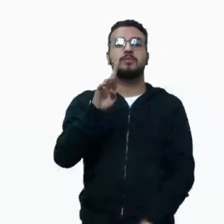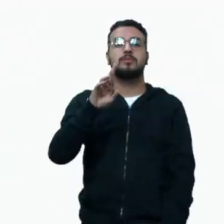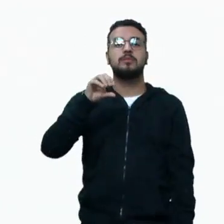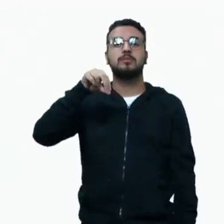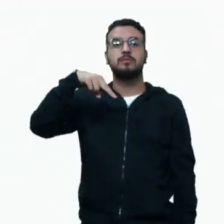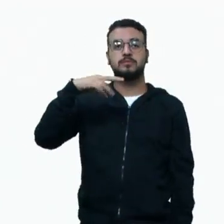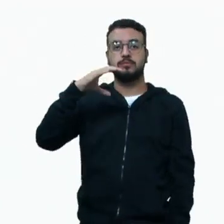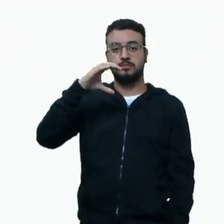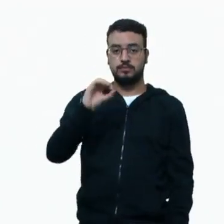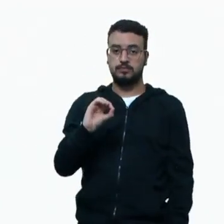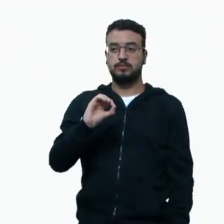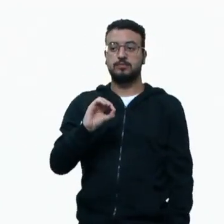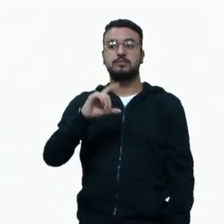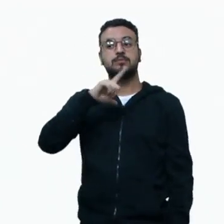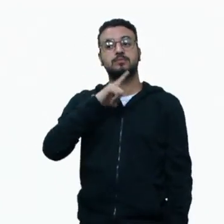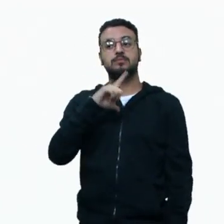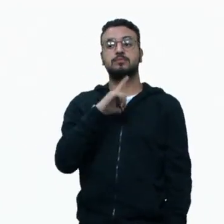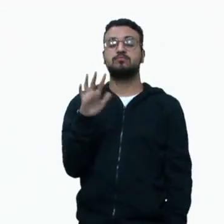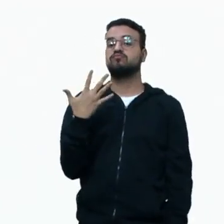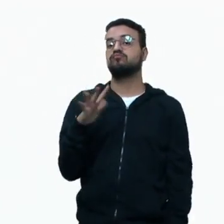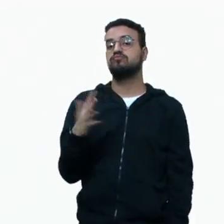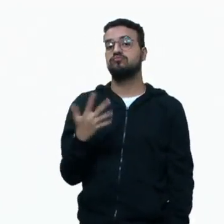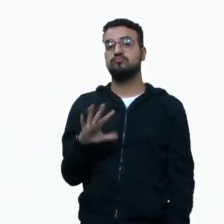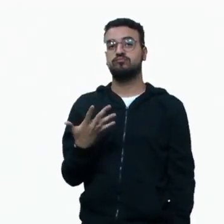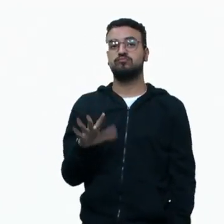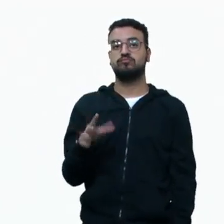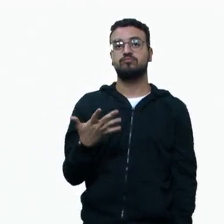Ele contém aproximadamente